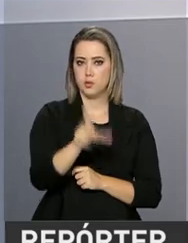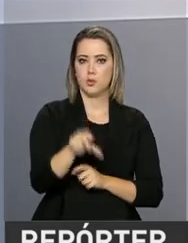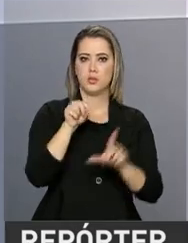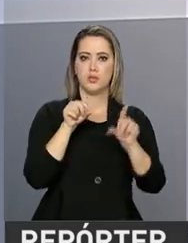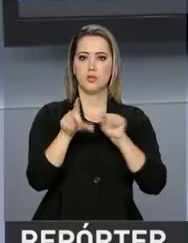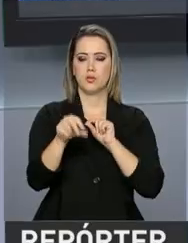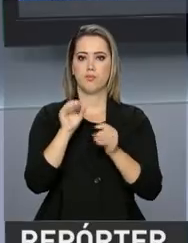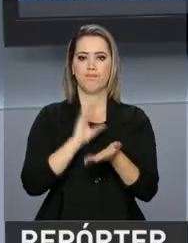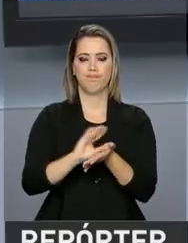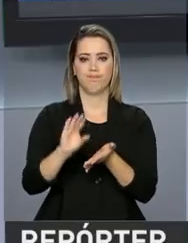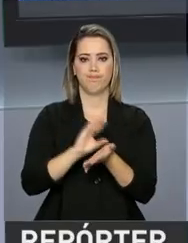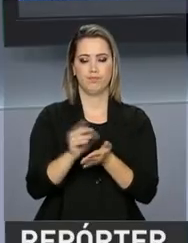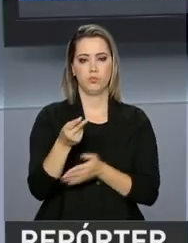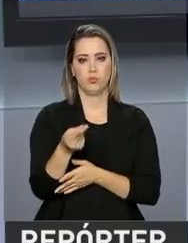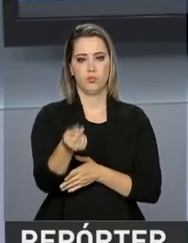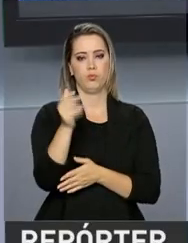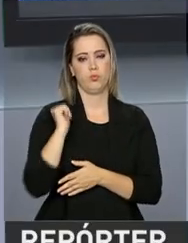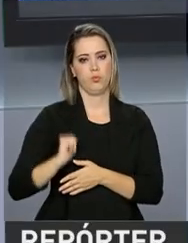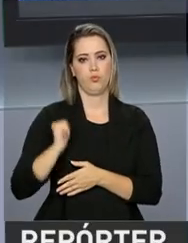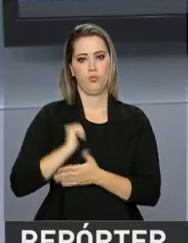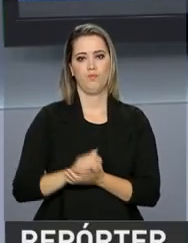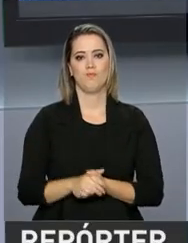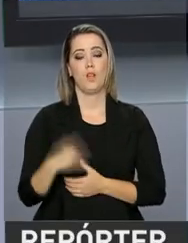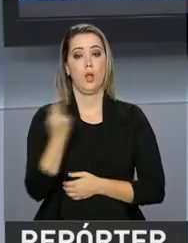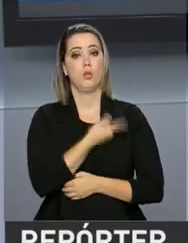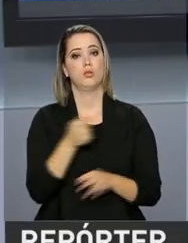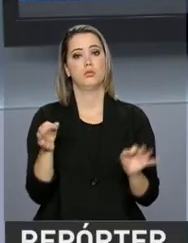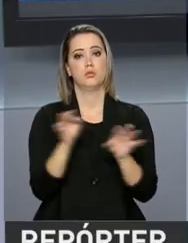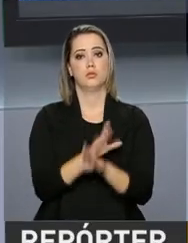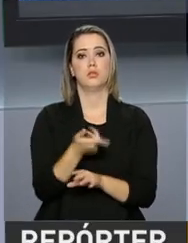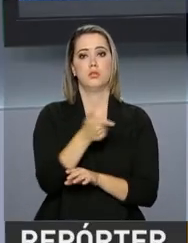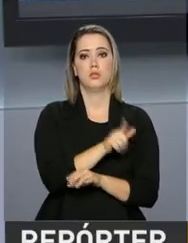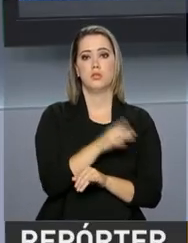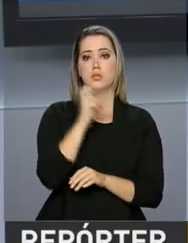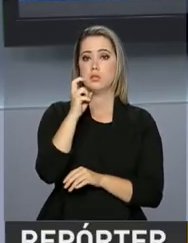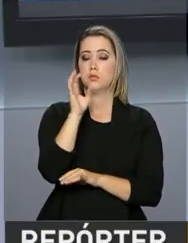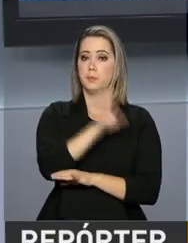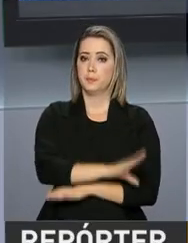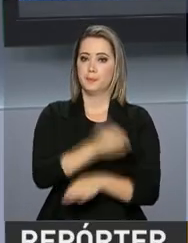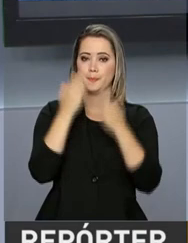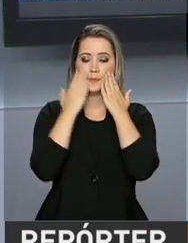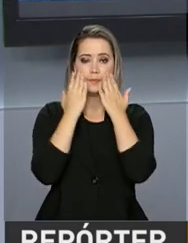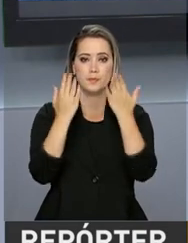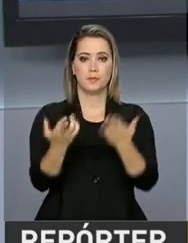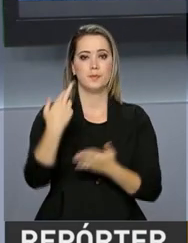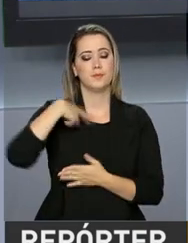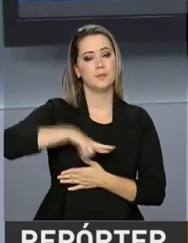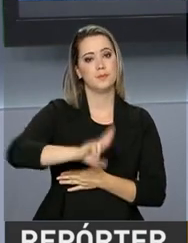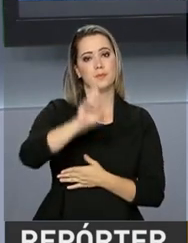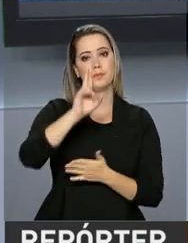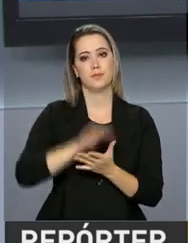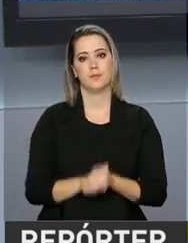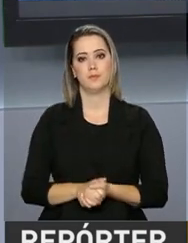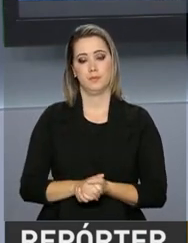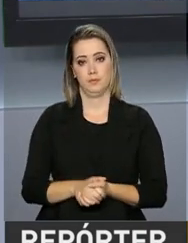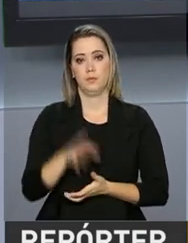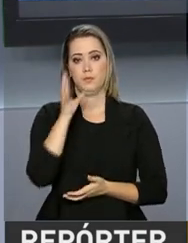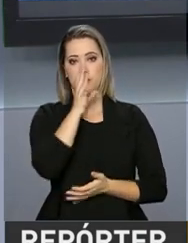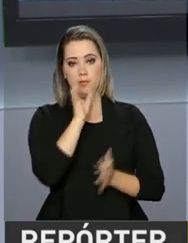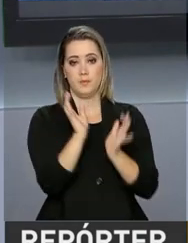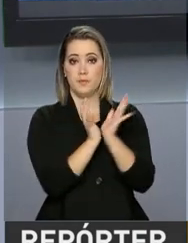patrocínio esta edição termina aqui mas nós voltamos a 5 da tarde no próximo repórter NBR